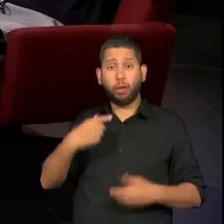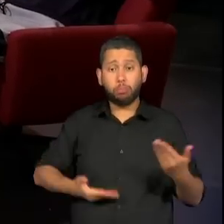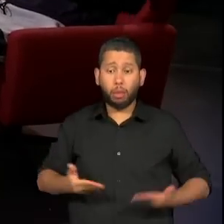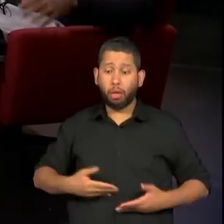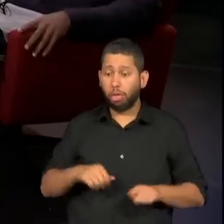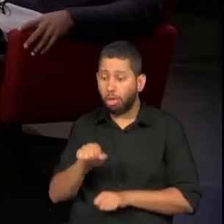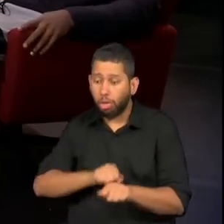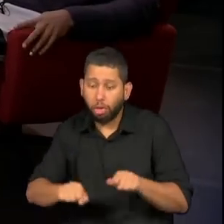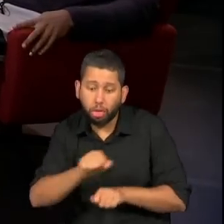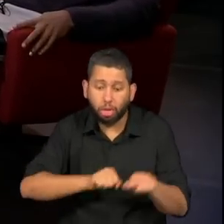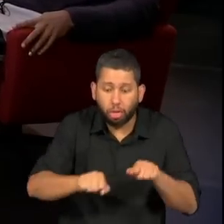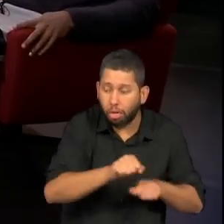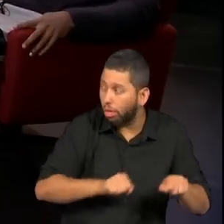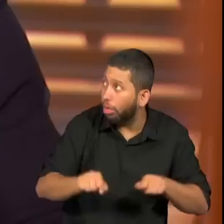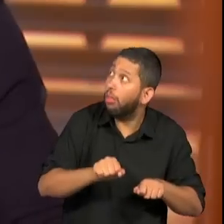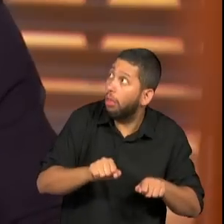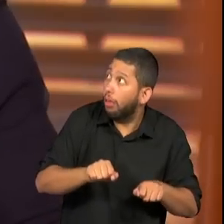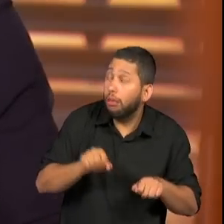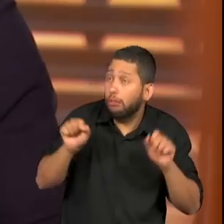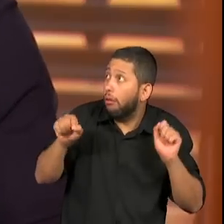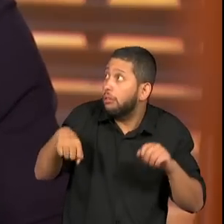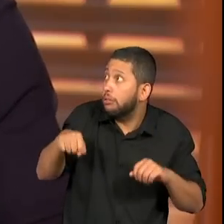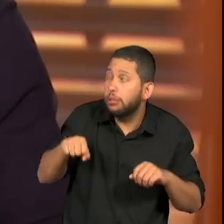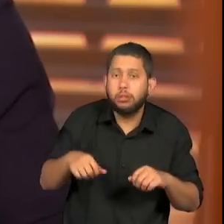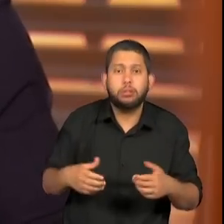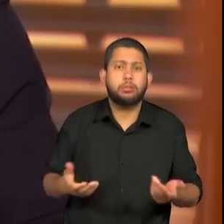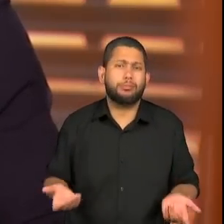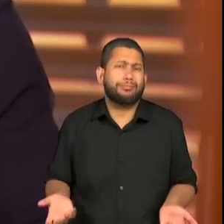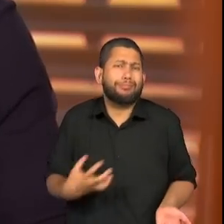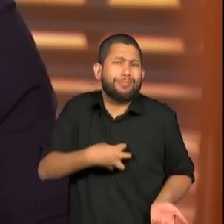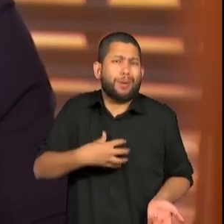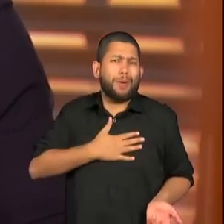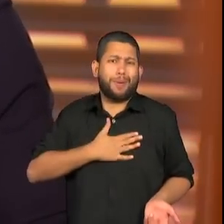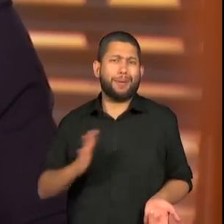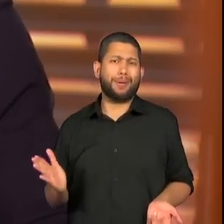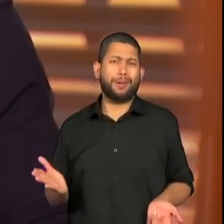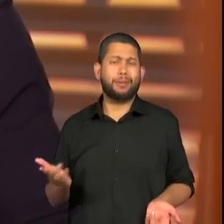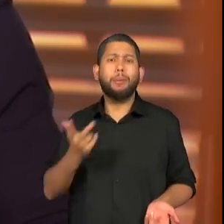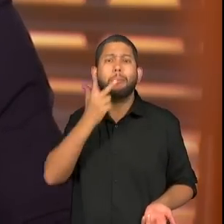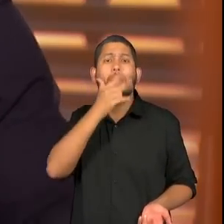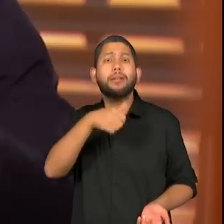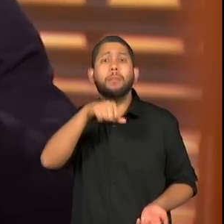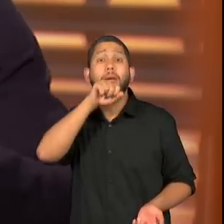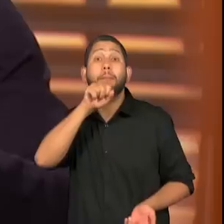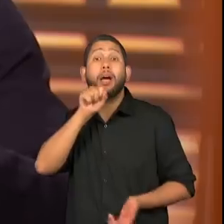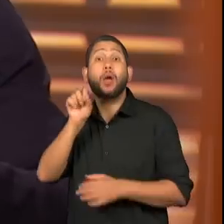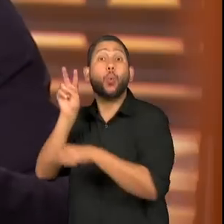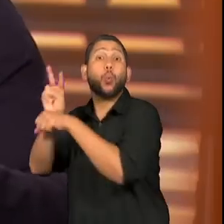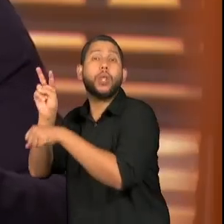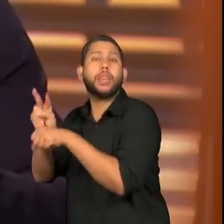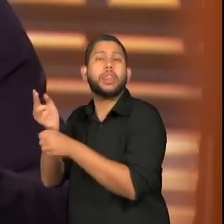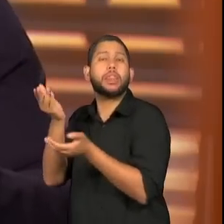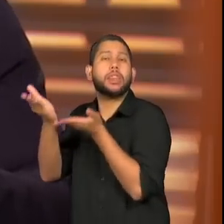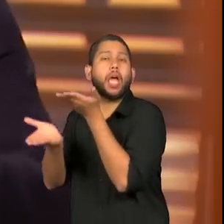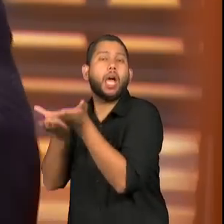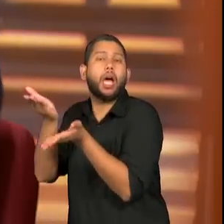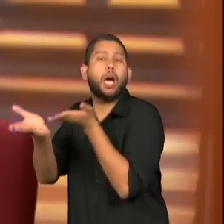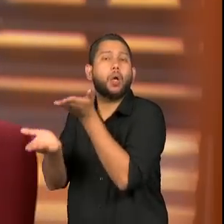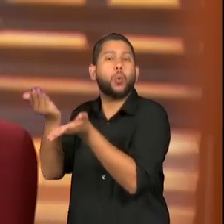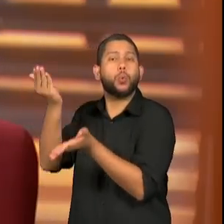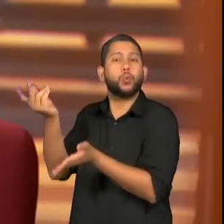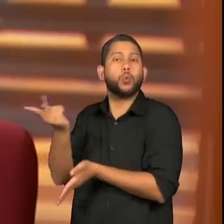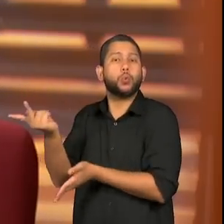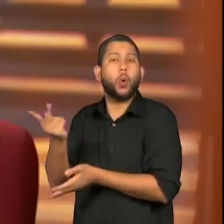é a senhora, mano. E ela, às vezes, acabava tendo mais cuidado pela profissão com